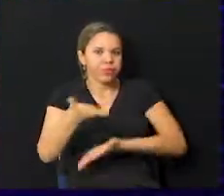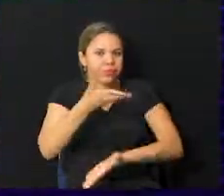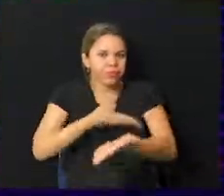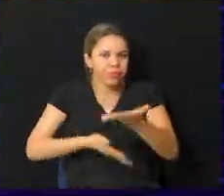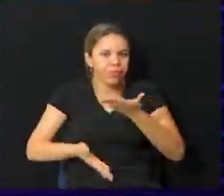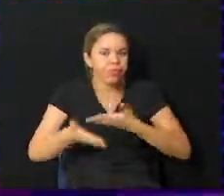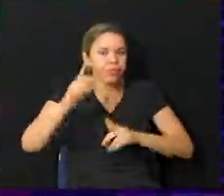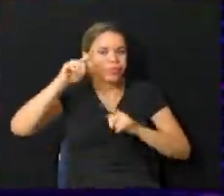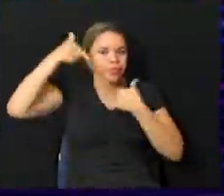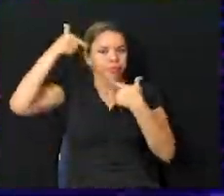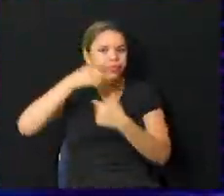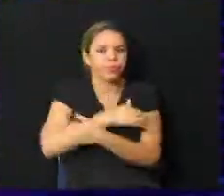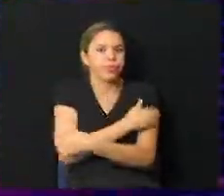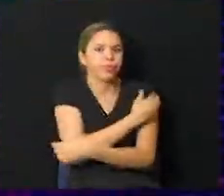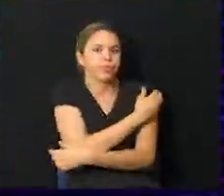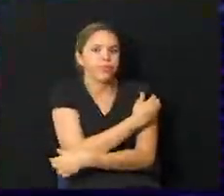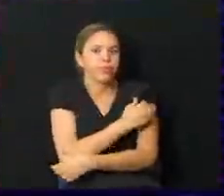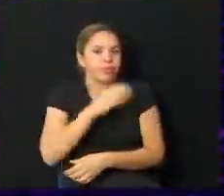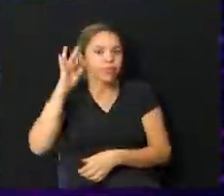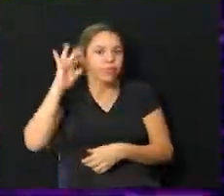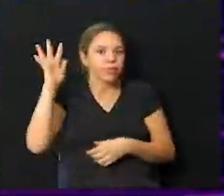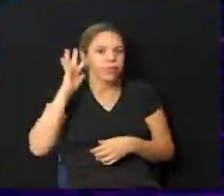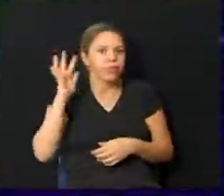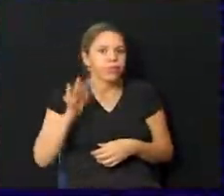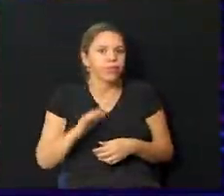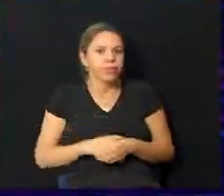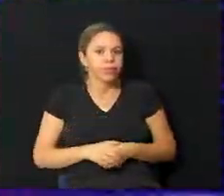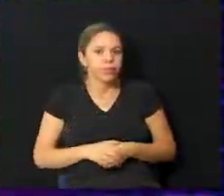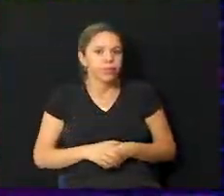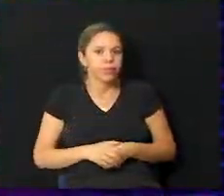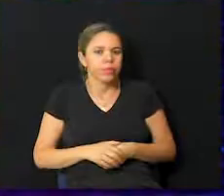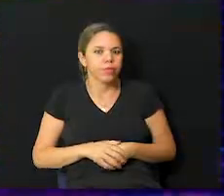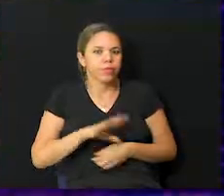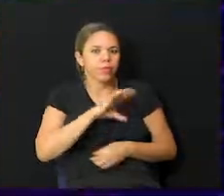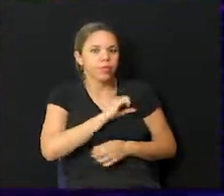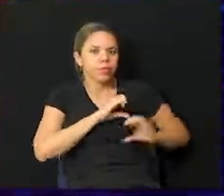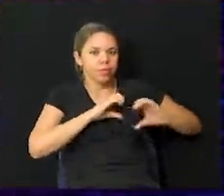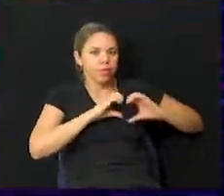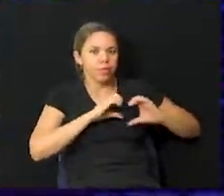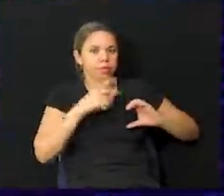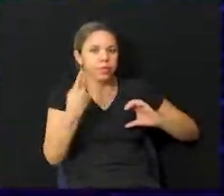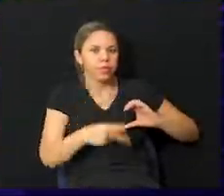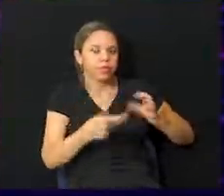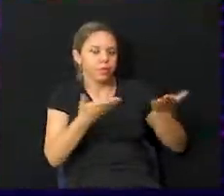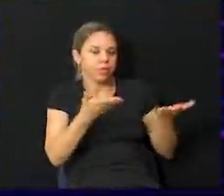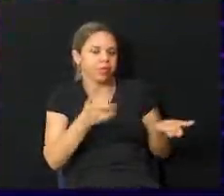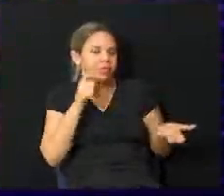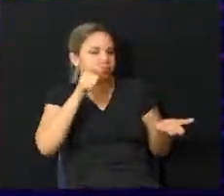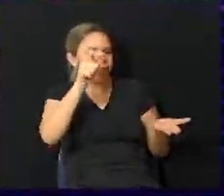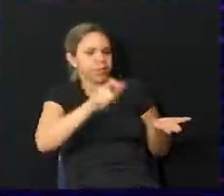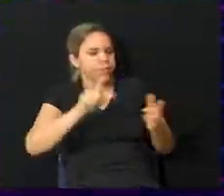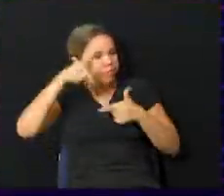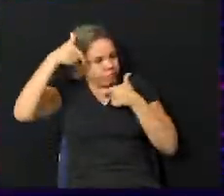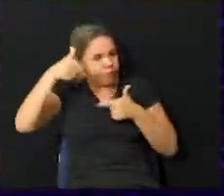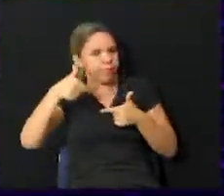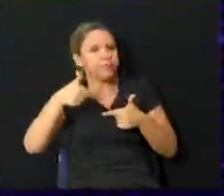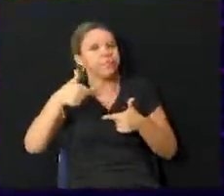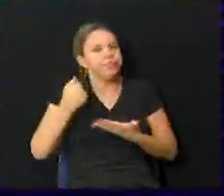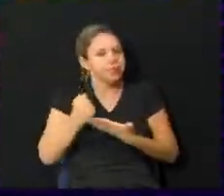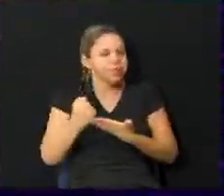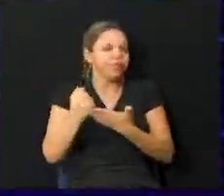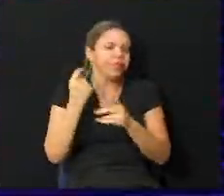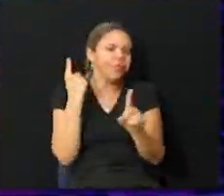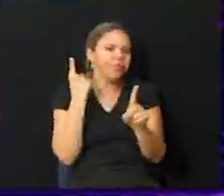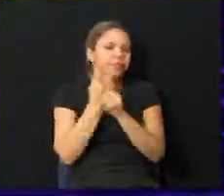com um personagem imaginário que foi um grande amor platônico dela, e esse personagem a ajuda